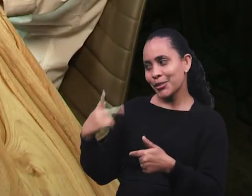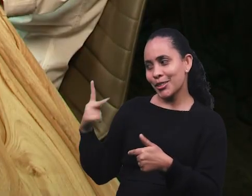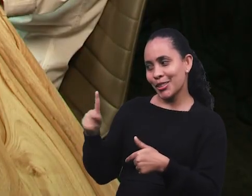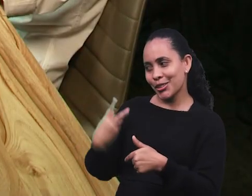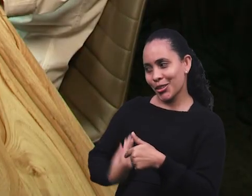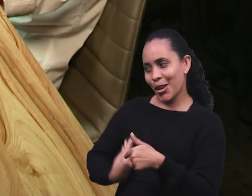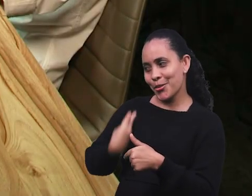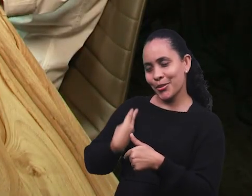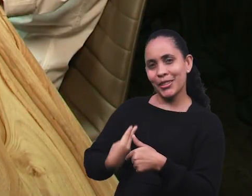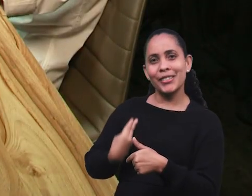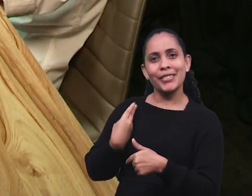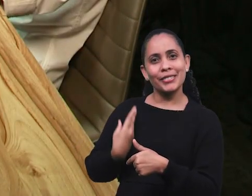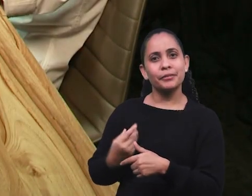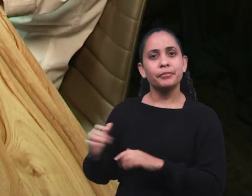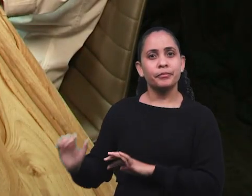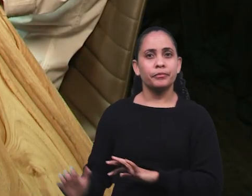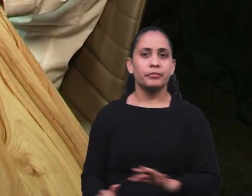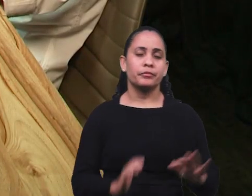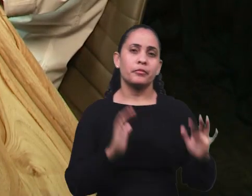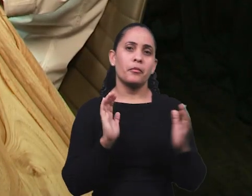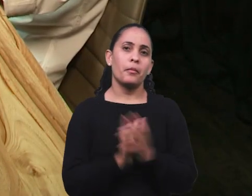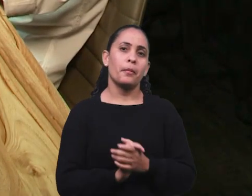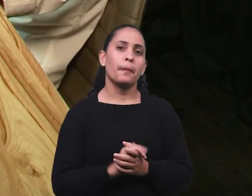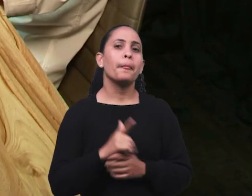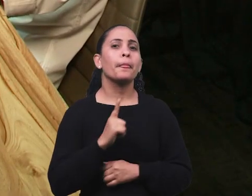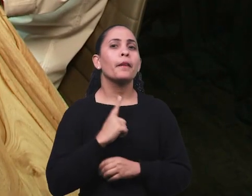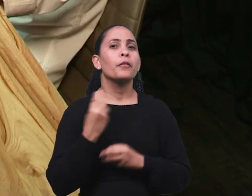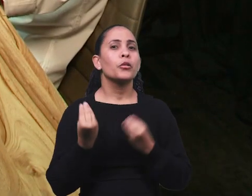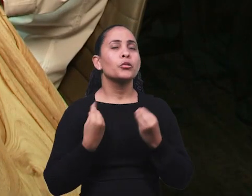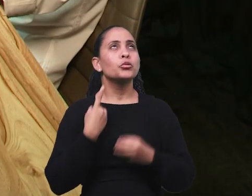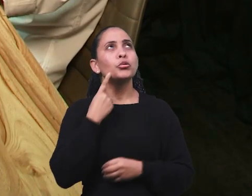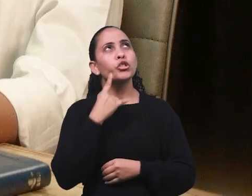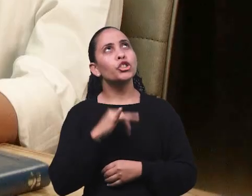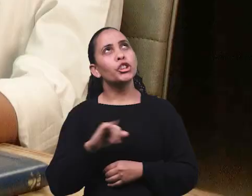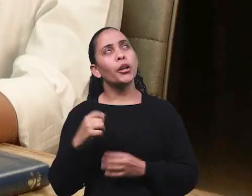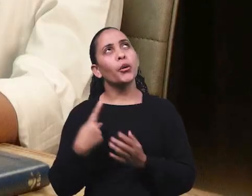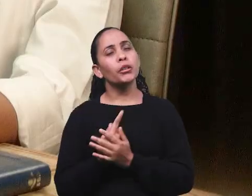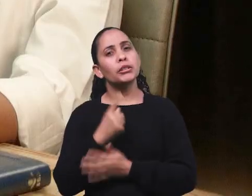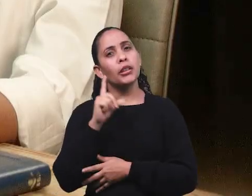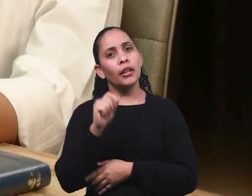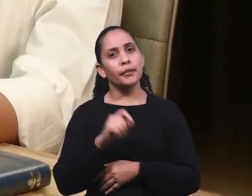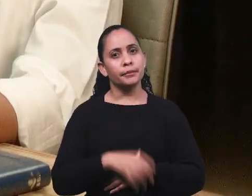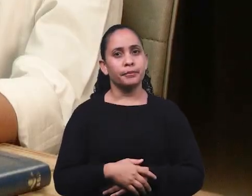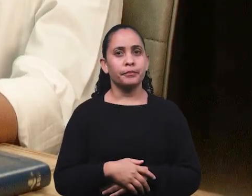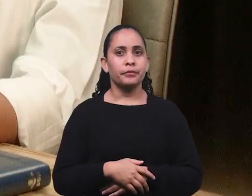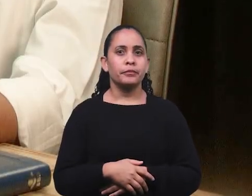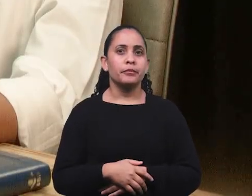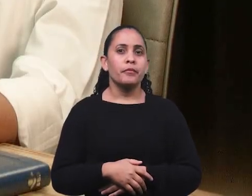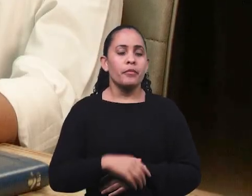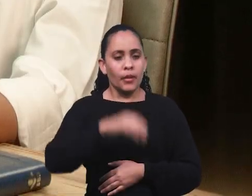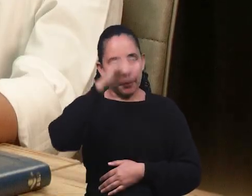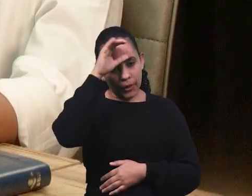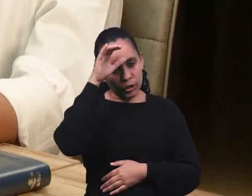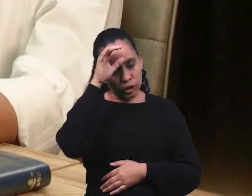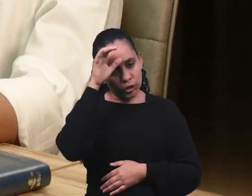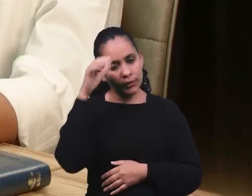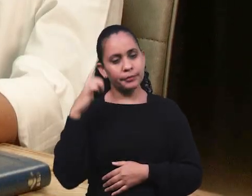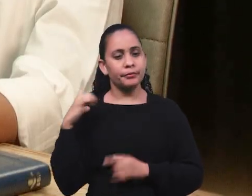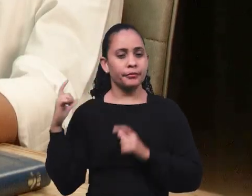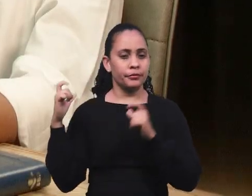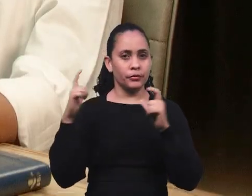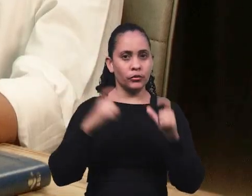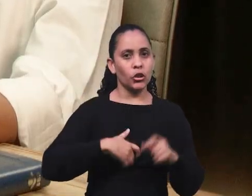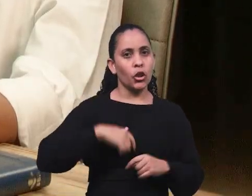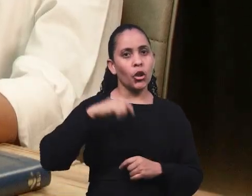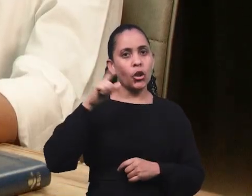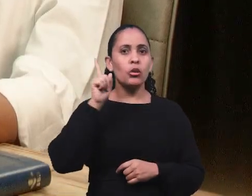diferença em relação aos dons? Teve um dia que minhas tias estavam vindo dos Estados Unidos e